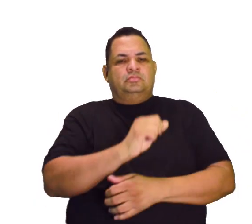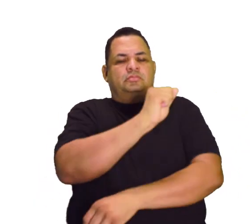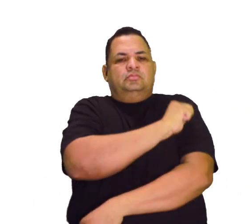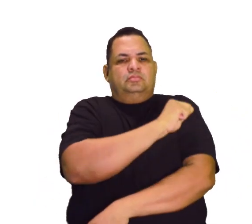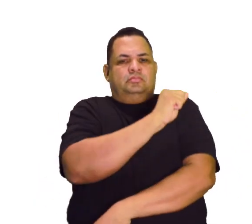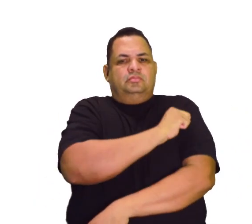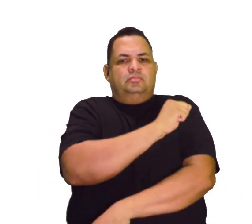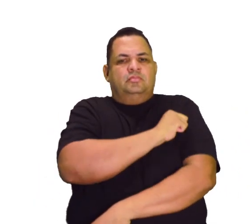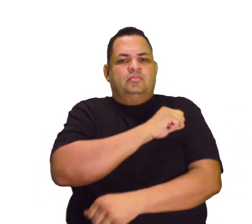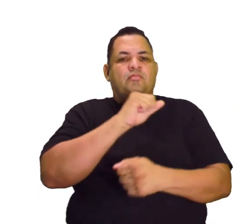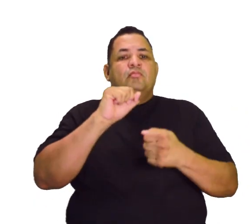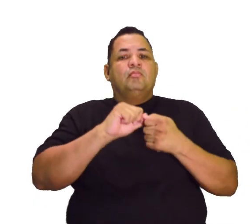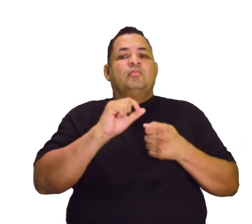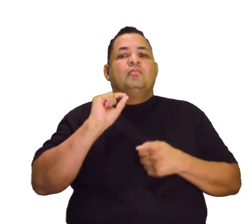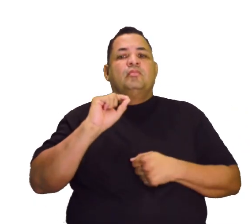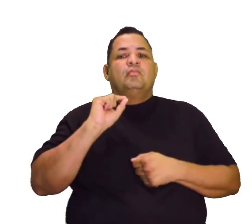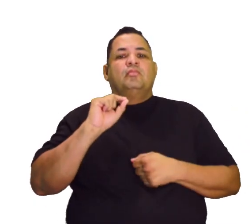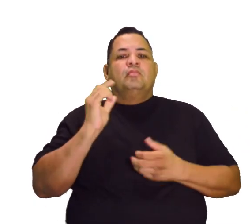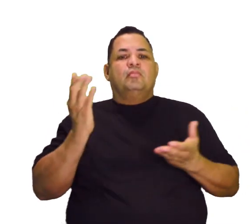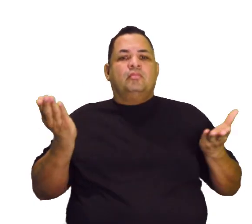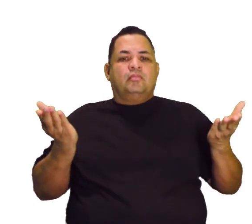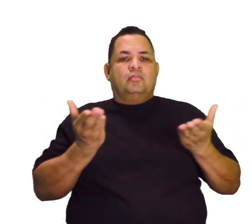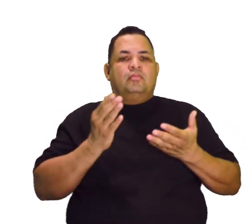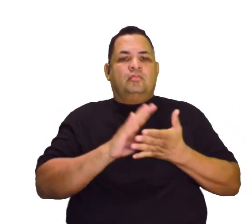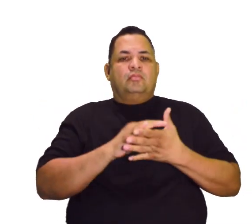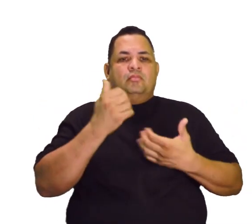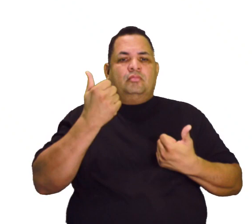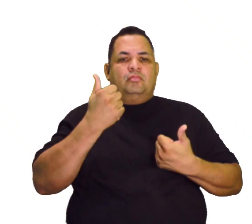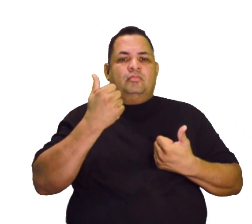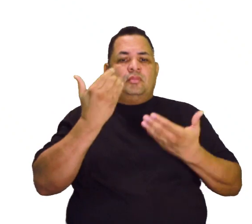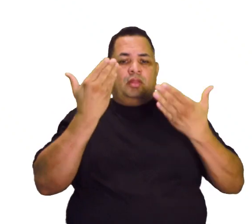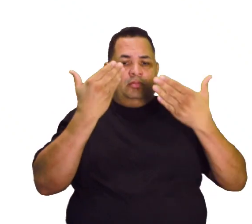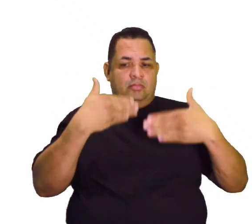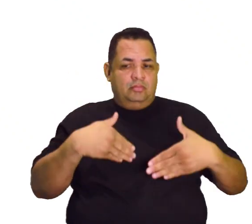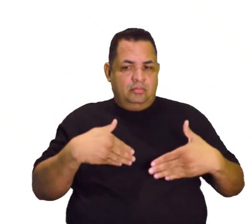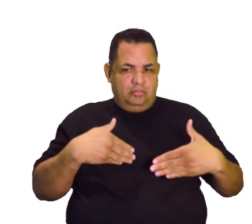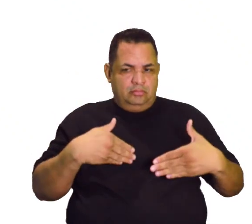Estudante, então vocês vão fazer o quê? Agora, avaliação.